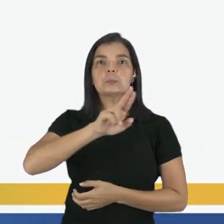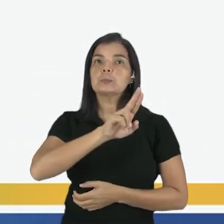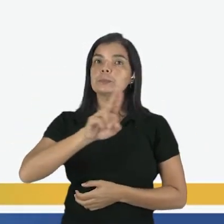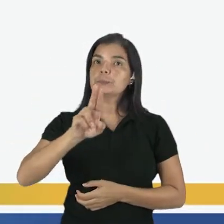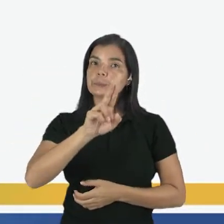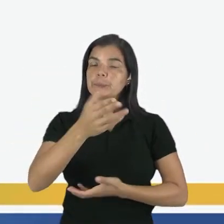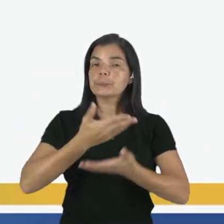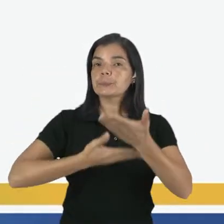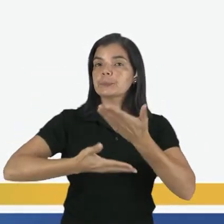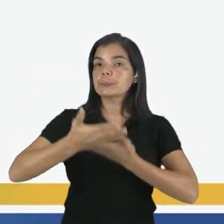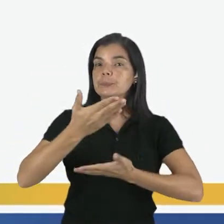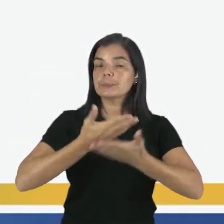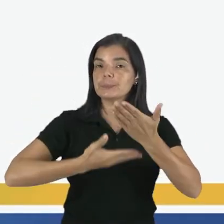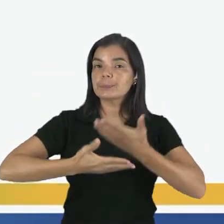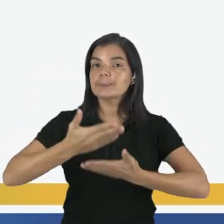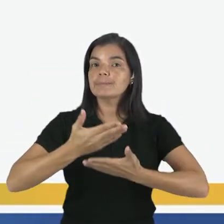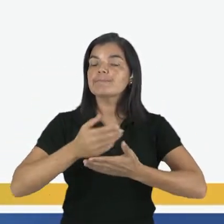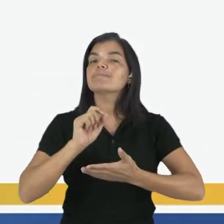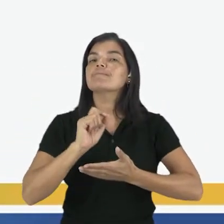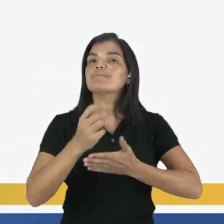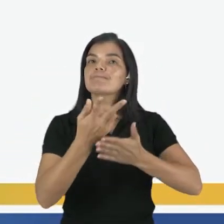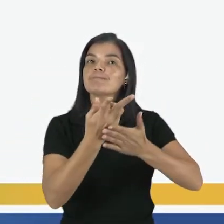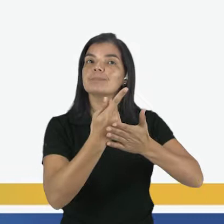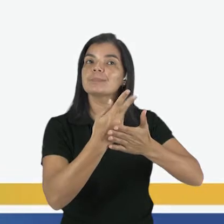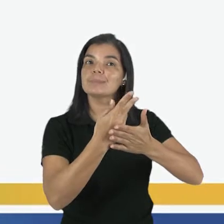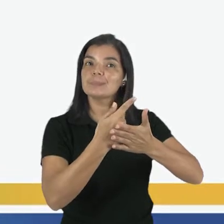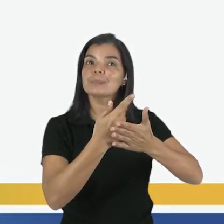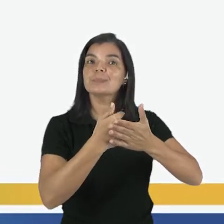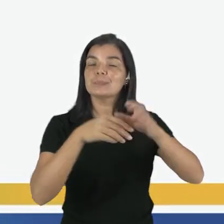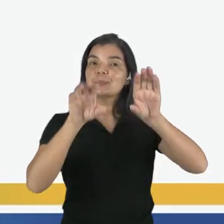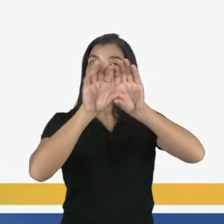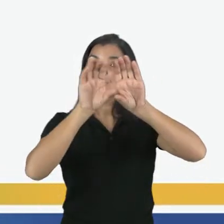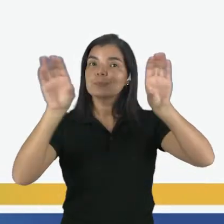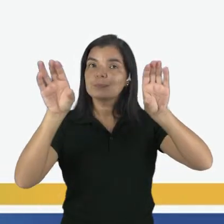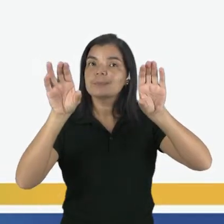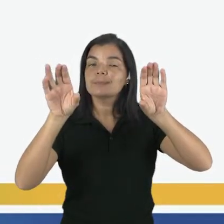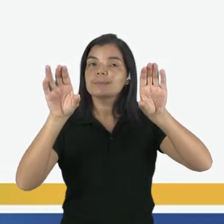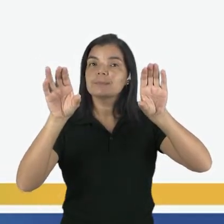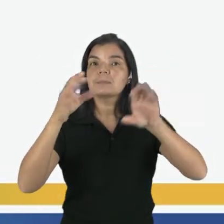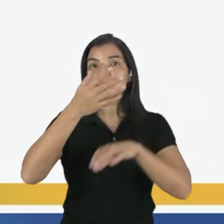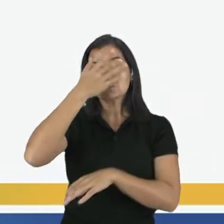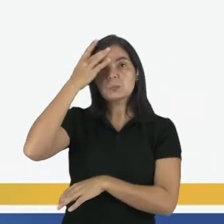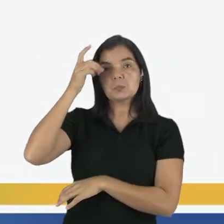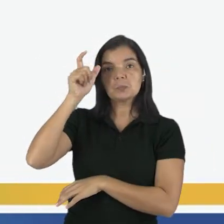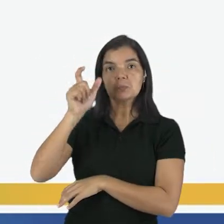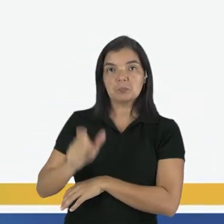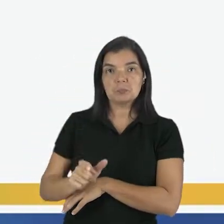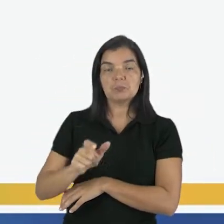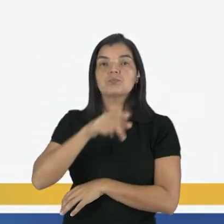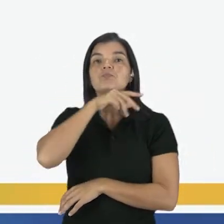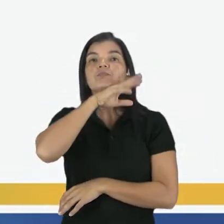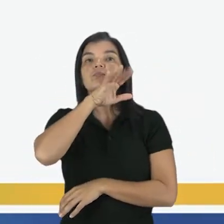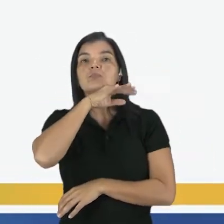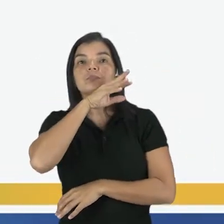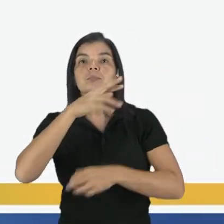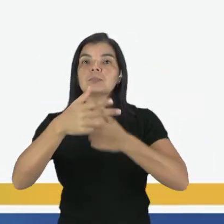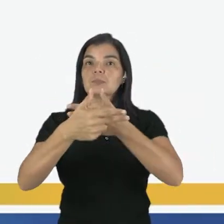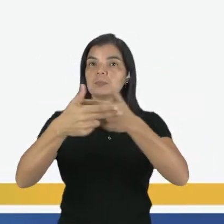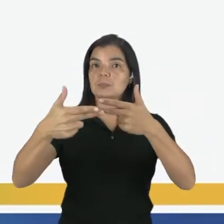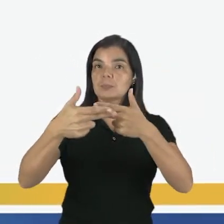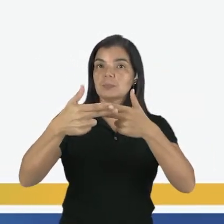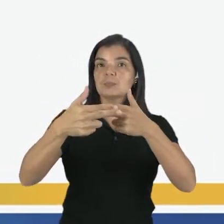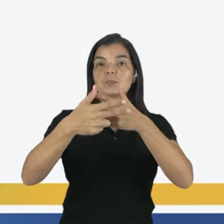Geralmente, os nomes estão relacionados aos desenhos que formam no céu, sejam de pessoas,